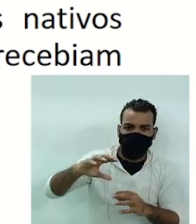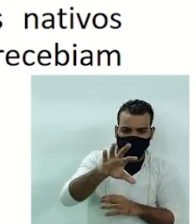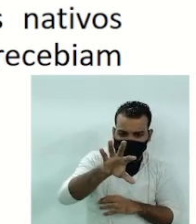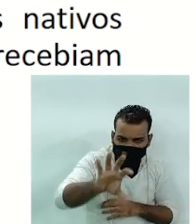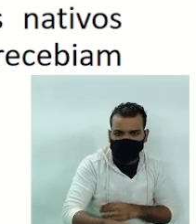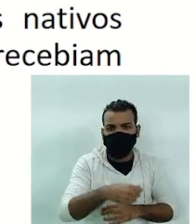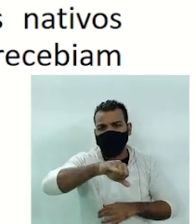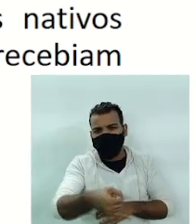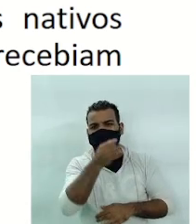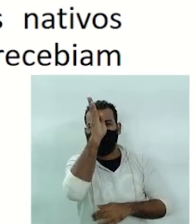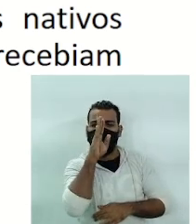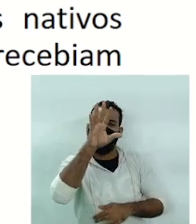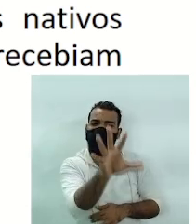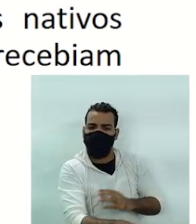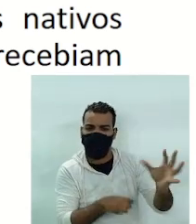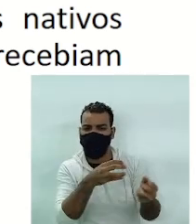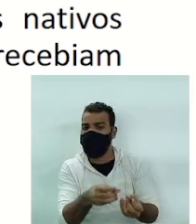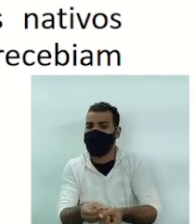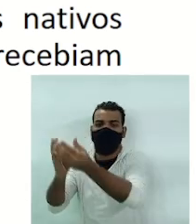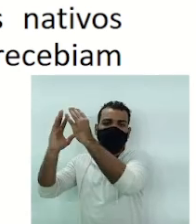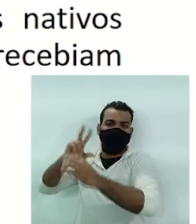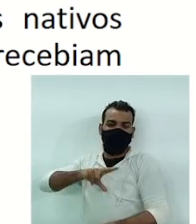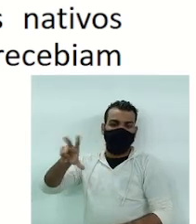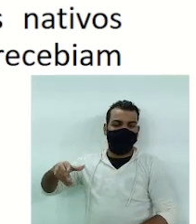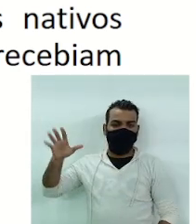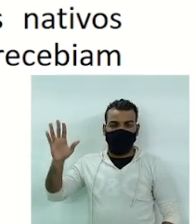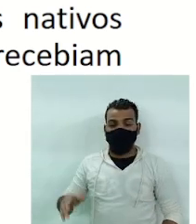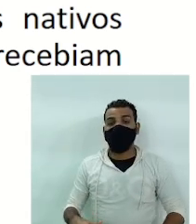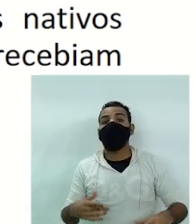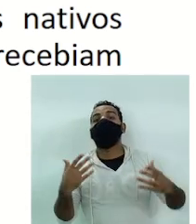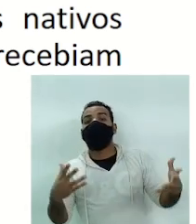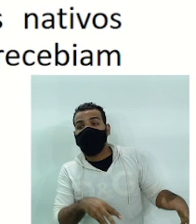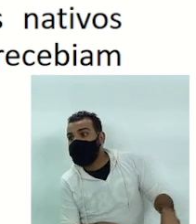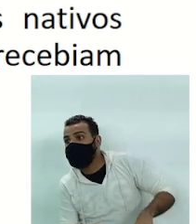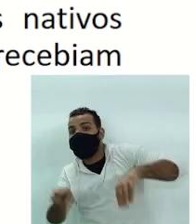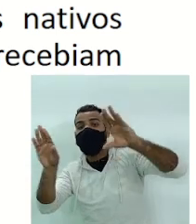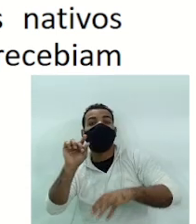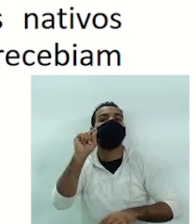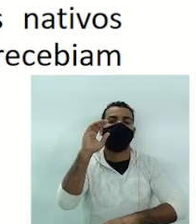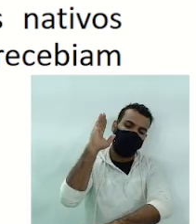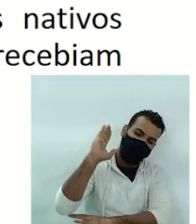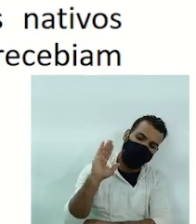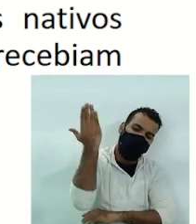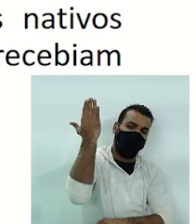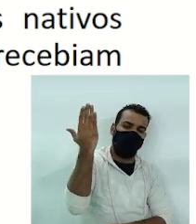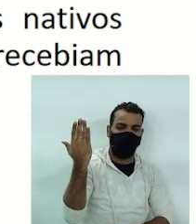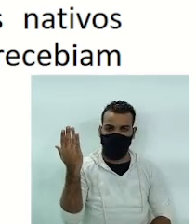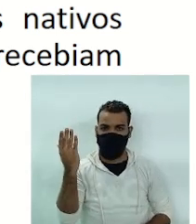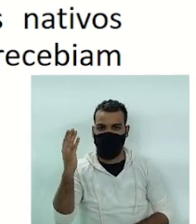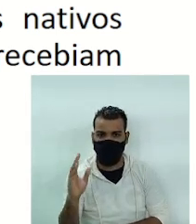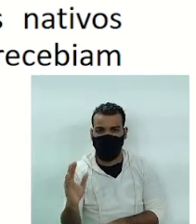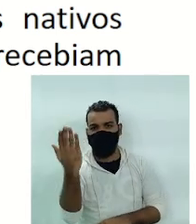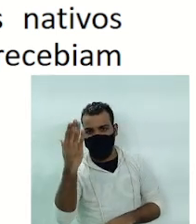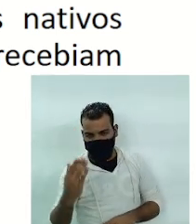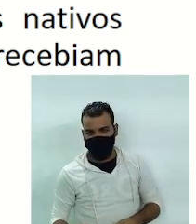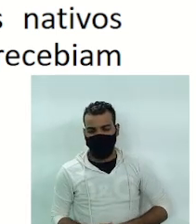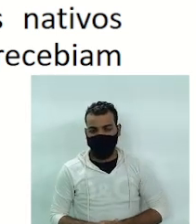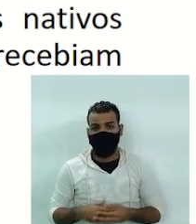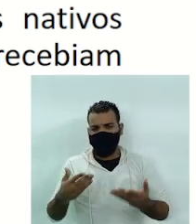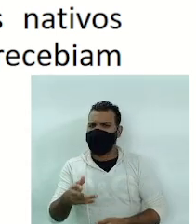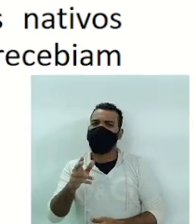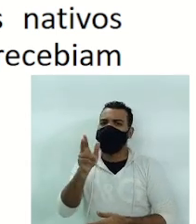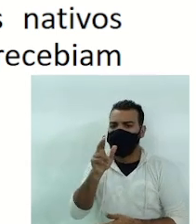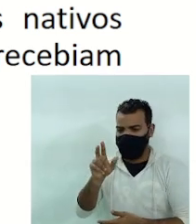feitas através de quê? Eram feitas através da madeira. Então, na realidade, o inativo realizava um trabalho